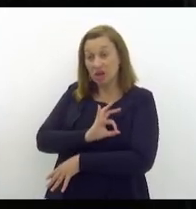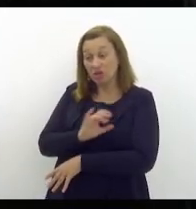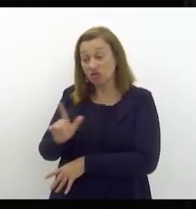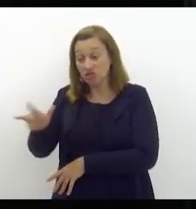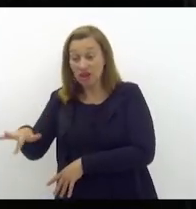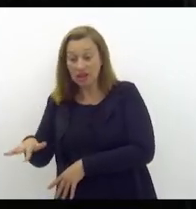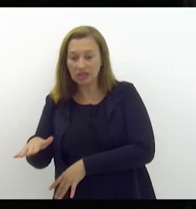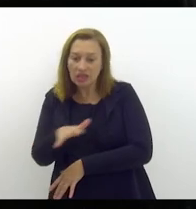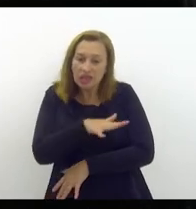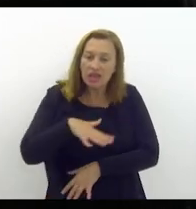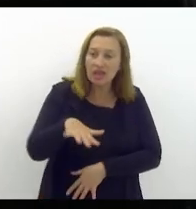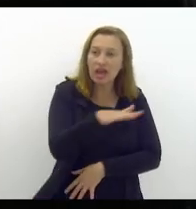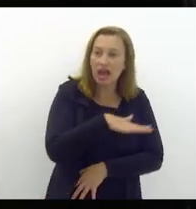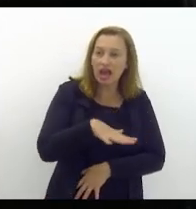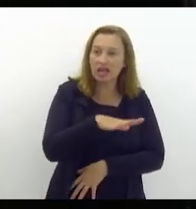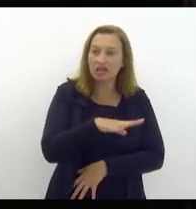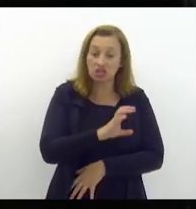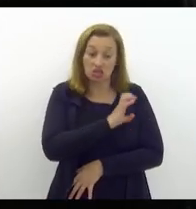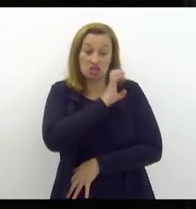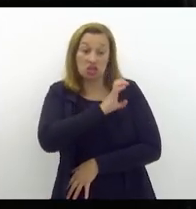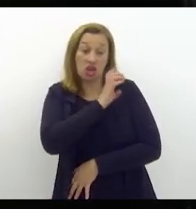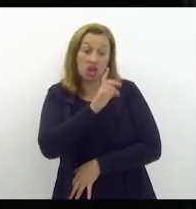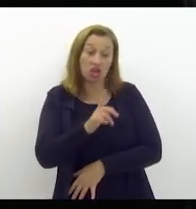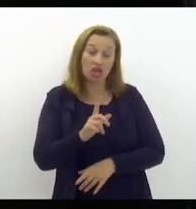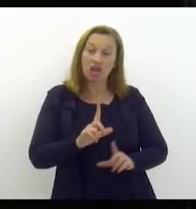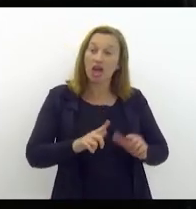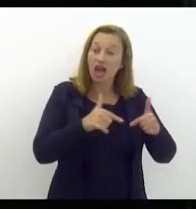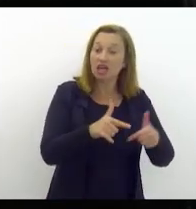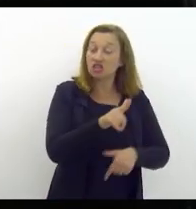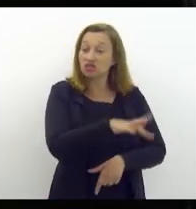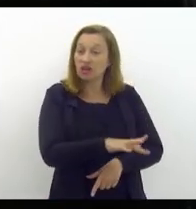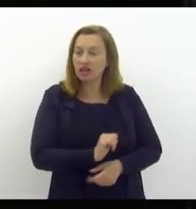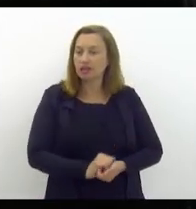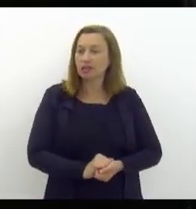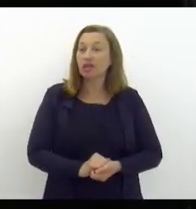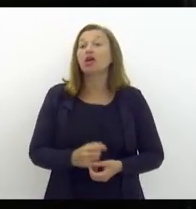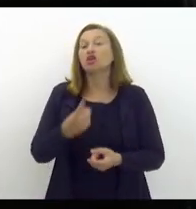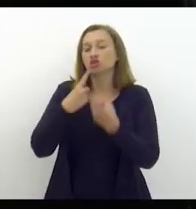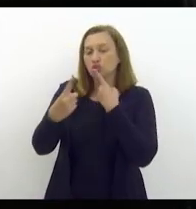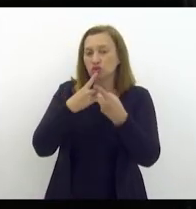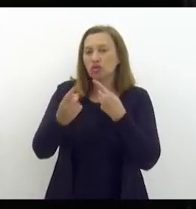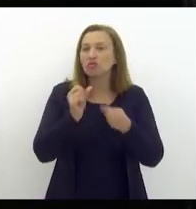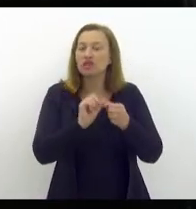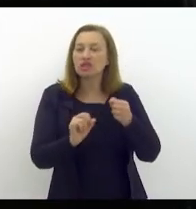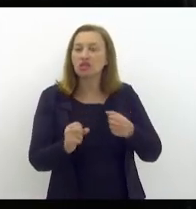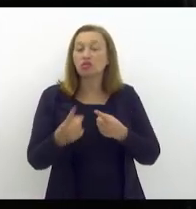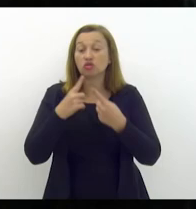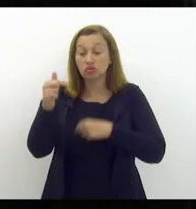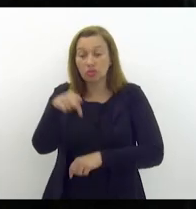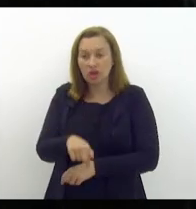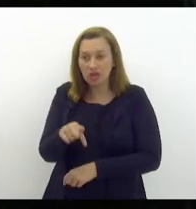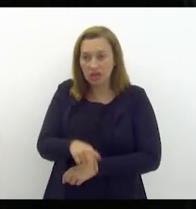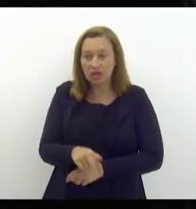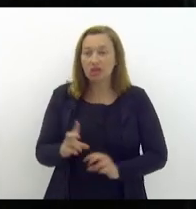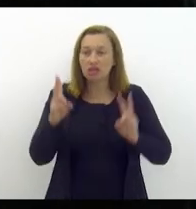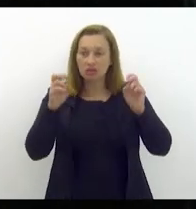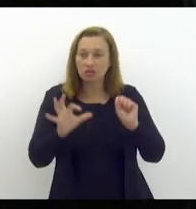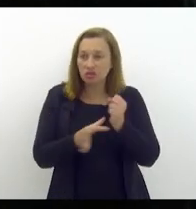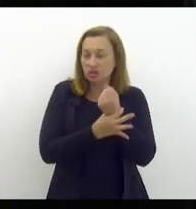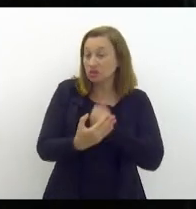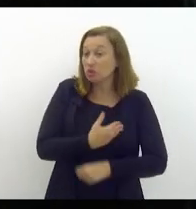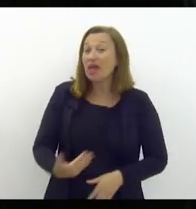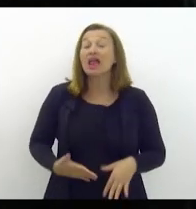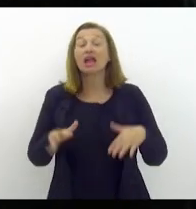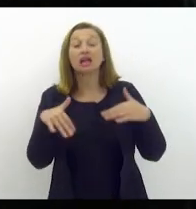em áreas mais nobres é de outro. Ou seja, esse é o debate que nós temos que fazer quando nós discutimos aqui a questão da segurança pública.